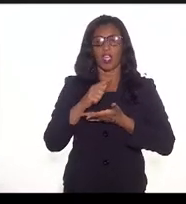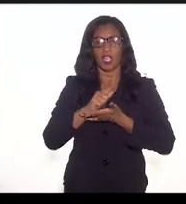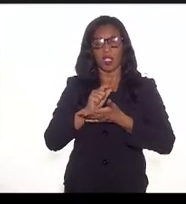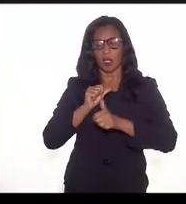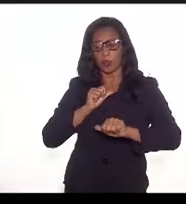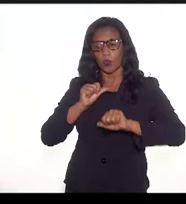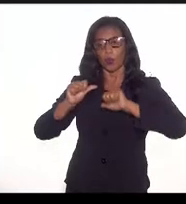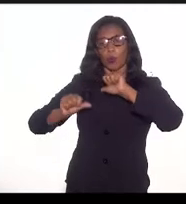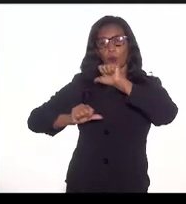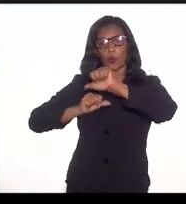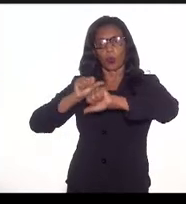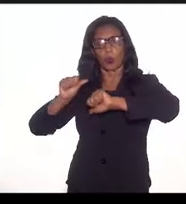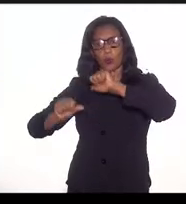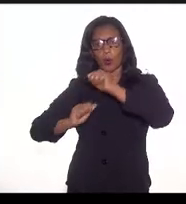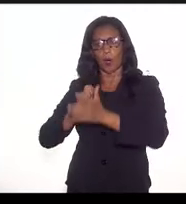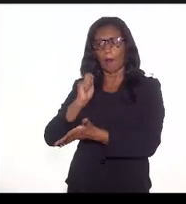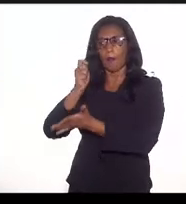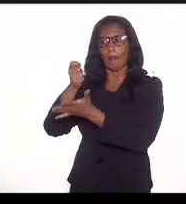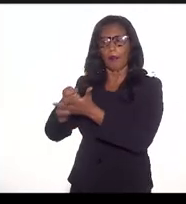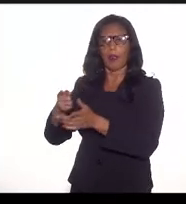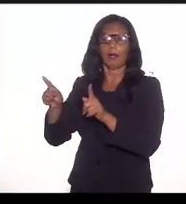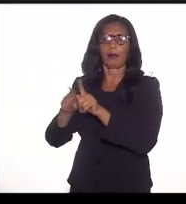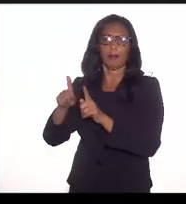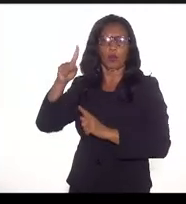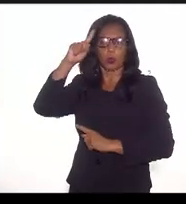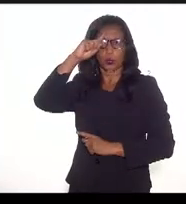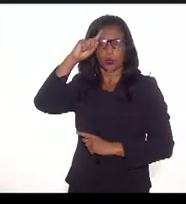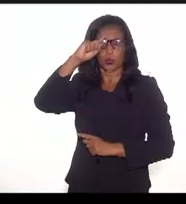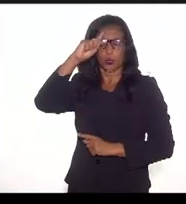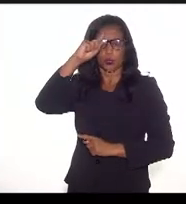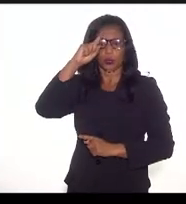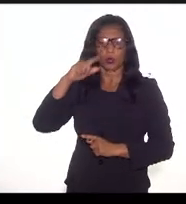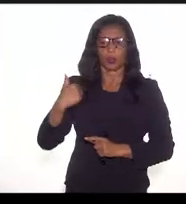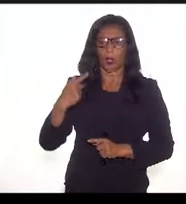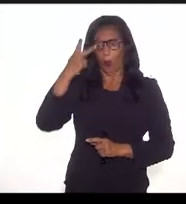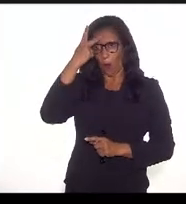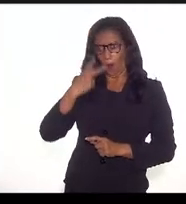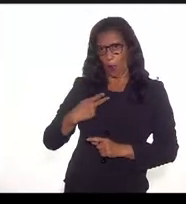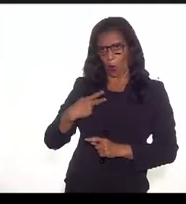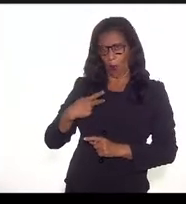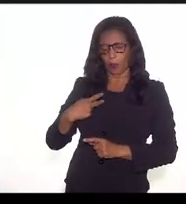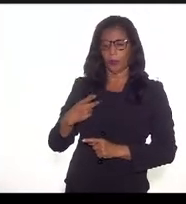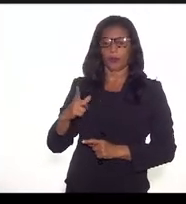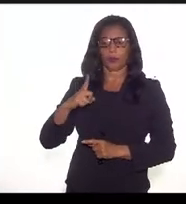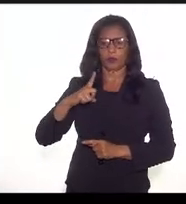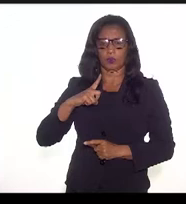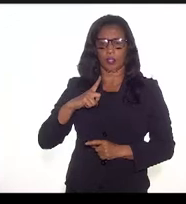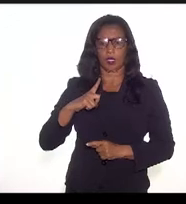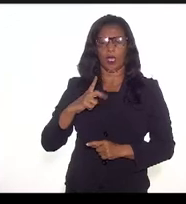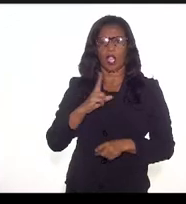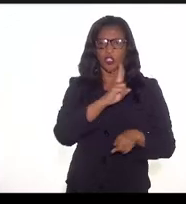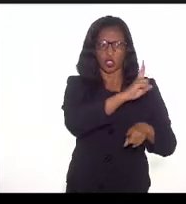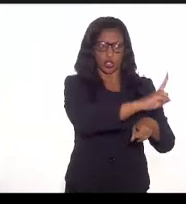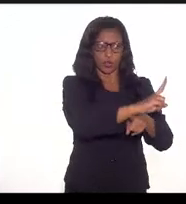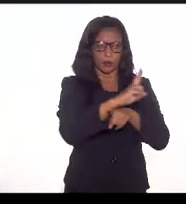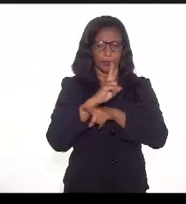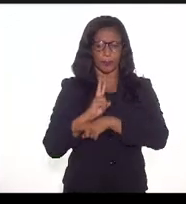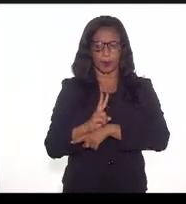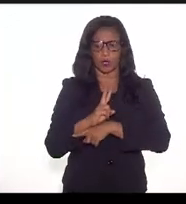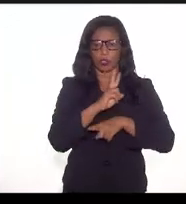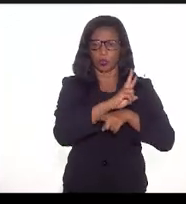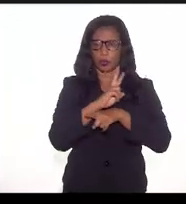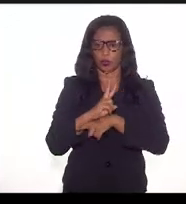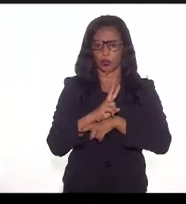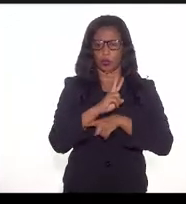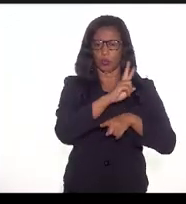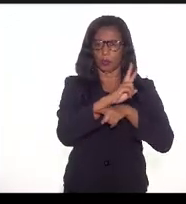poder pagar também o nosso dia a dia. Então a gente trabalha com recurso próprio. Em 2019, a gente emprestou aproximadamente o valor